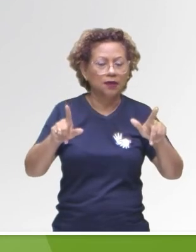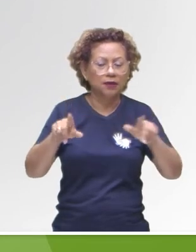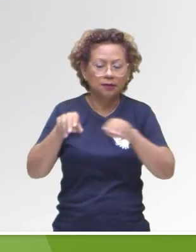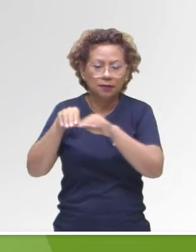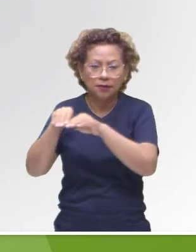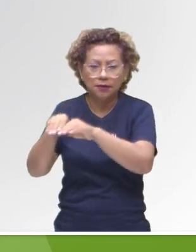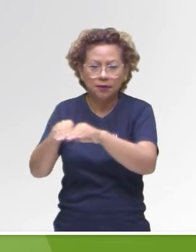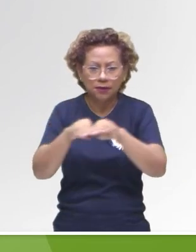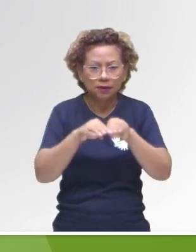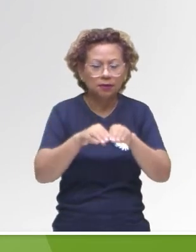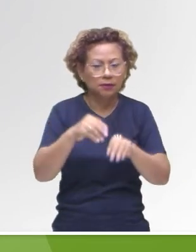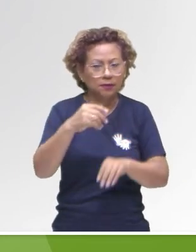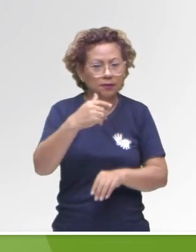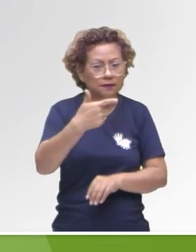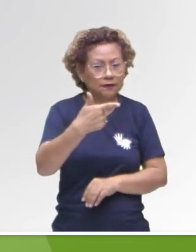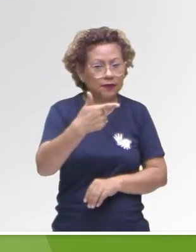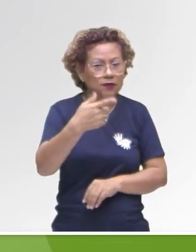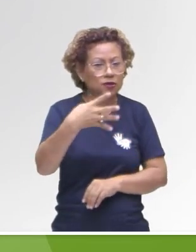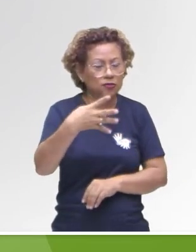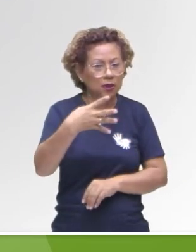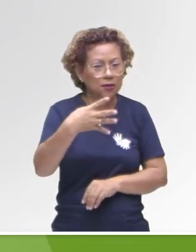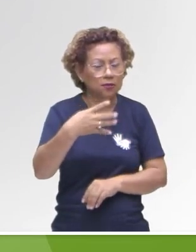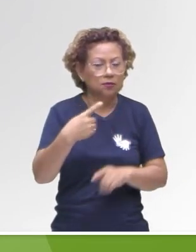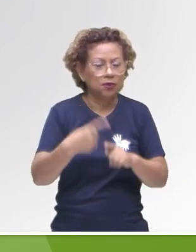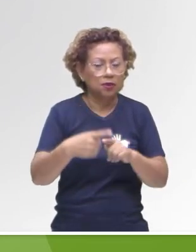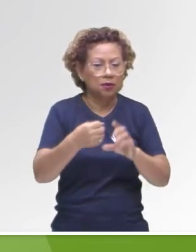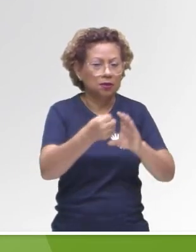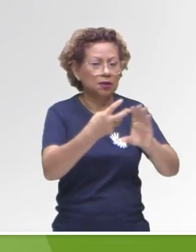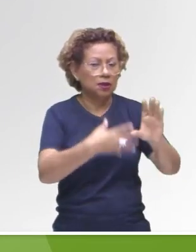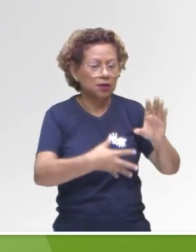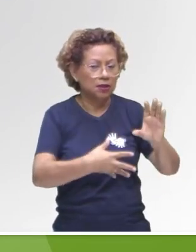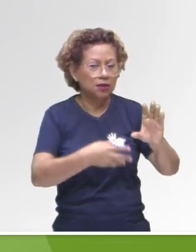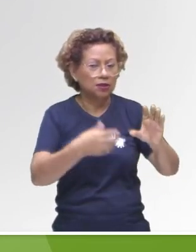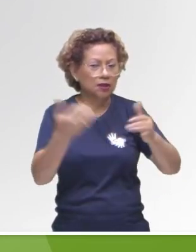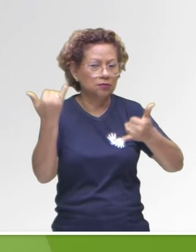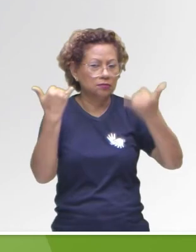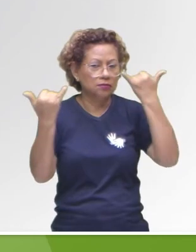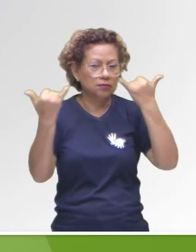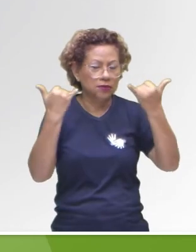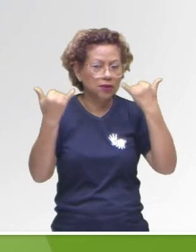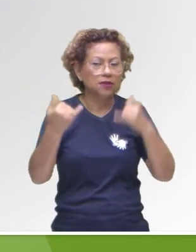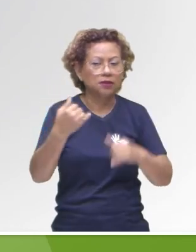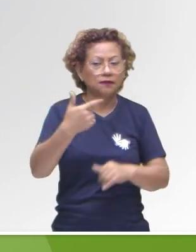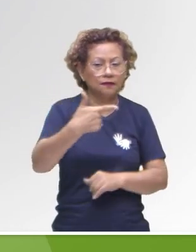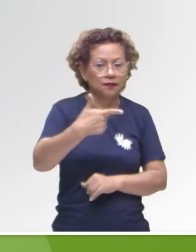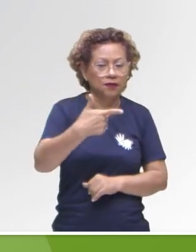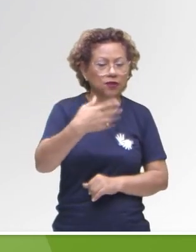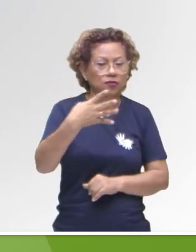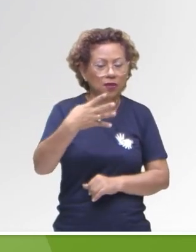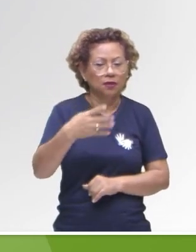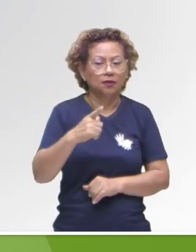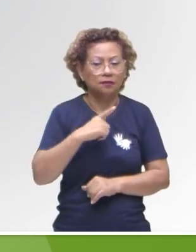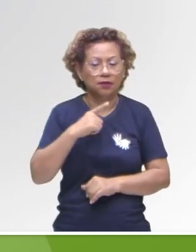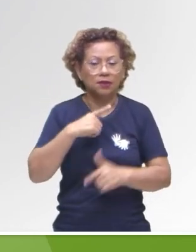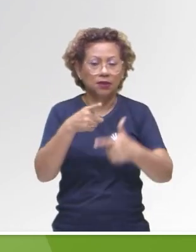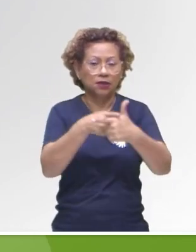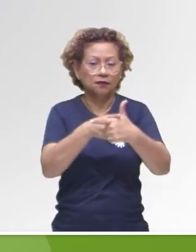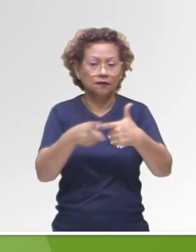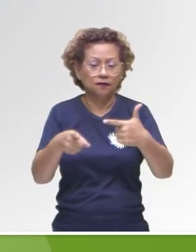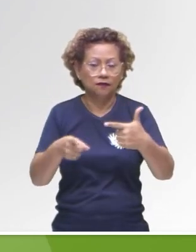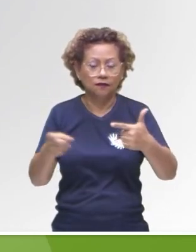a 24. Porque lá na característica diz que esse 24 tem que ser dividido entre